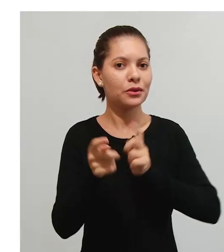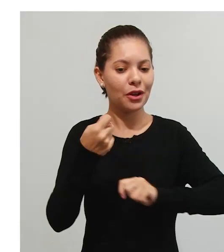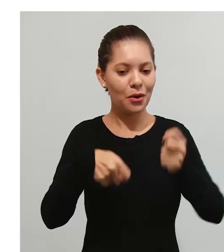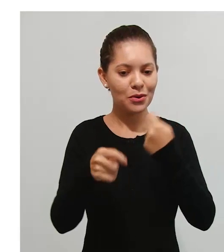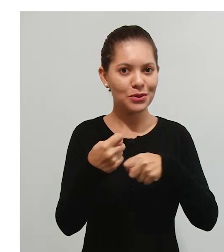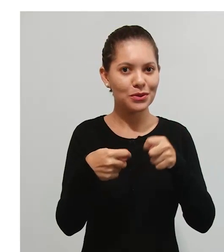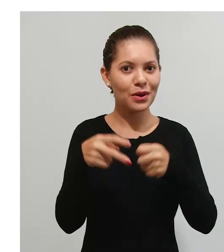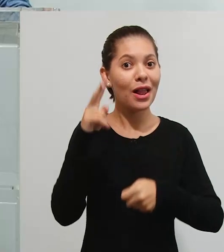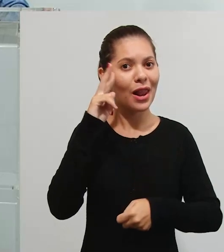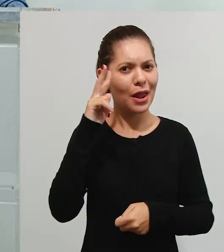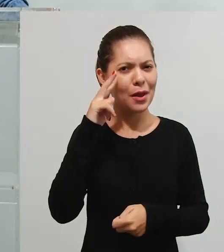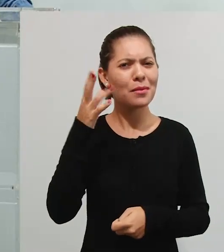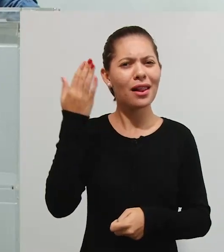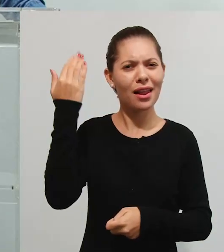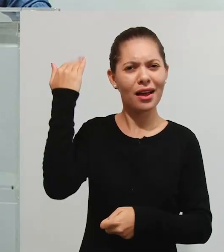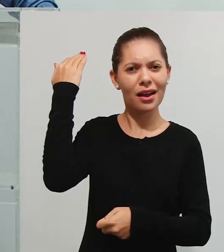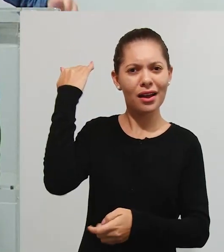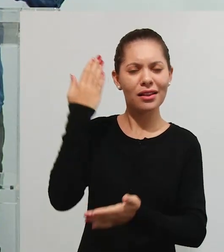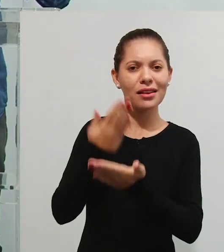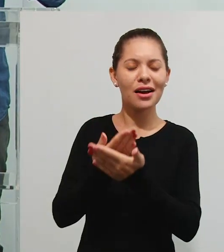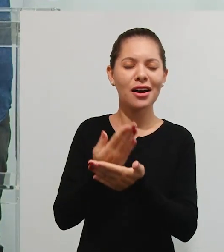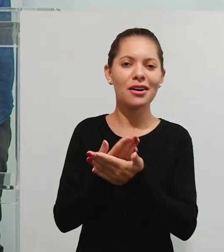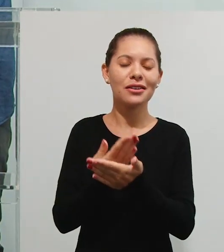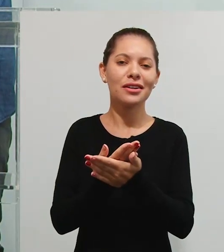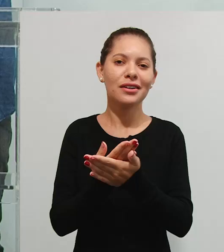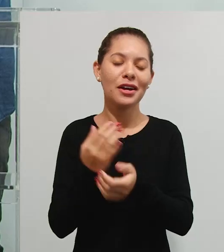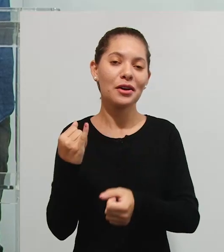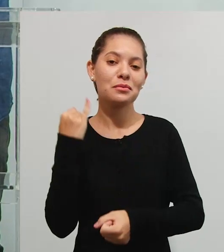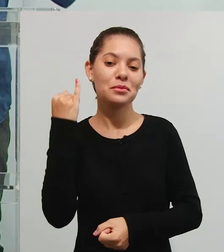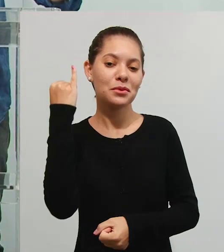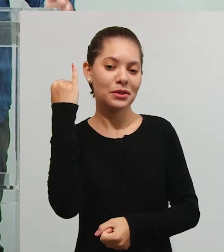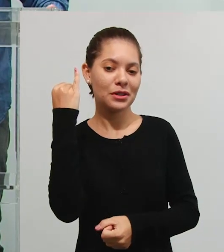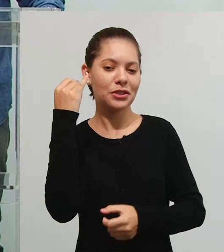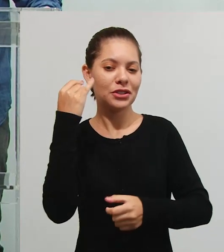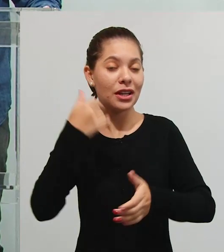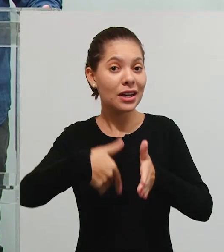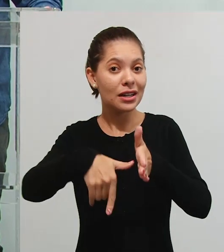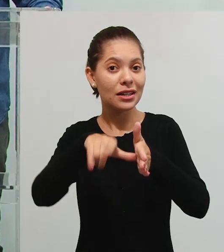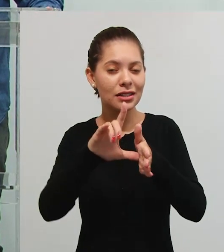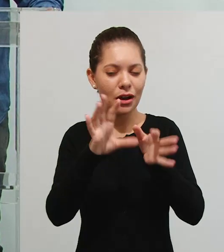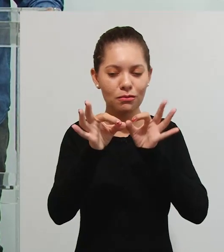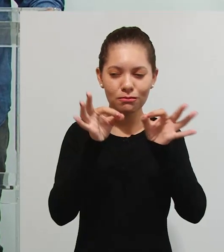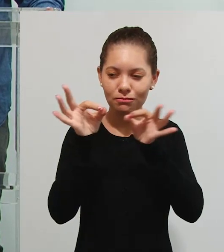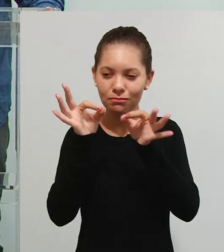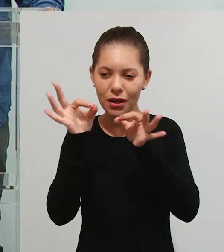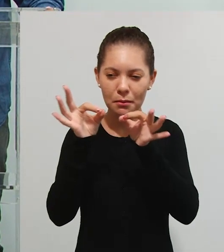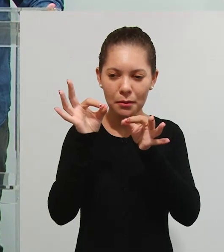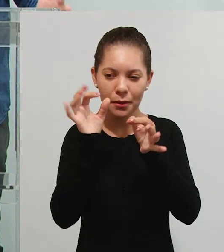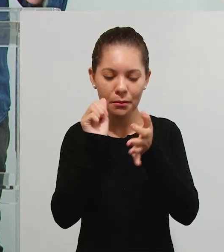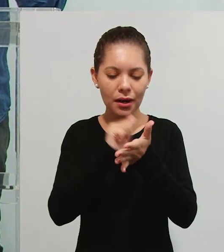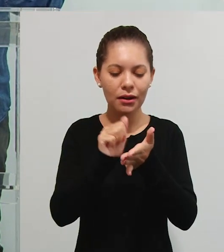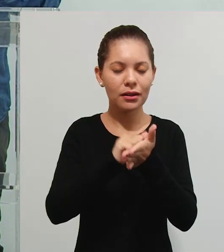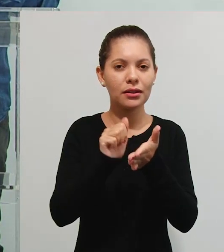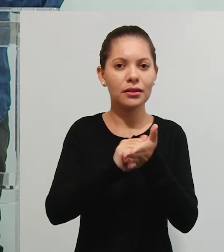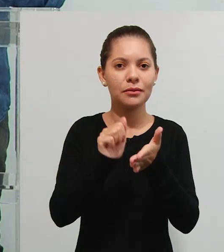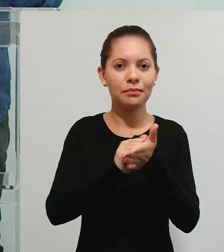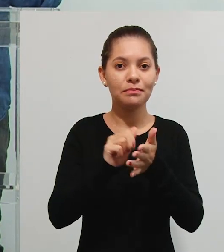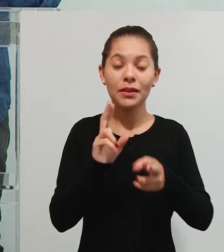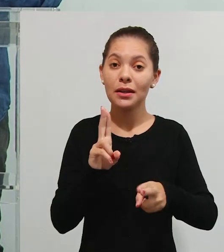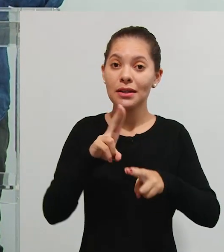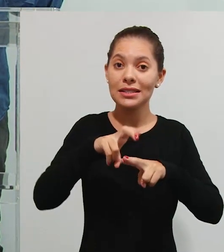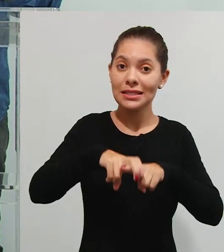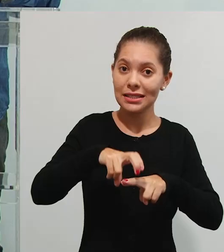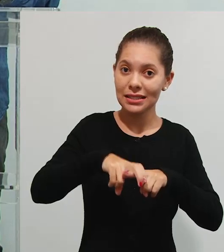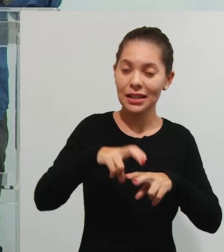que nós vimos na aula anterior que é importante ter essa etapa do planejamento? É muito importante. Se você não senta